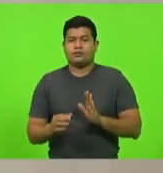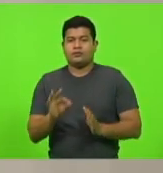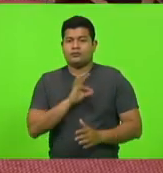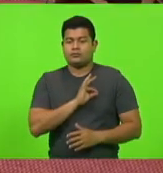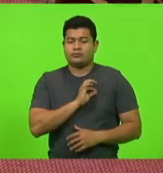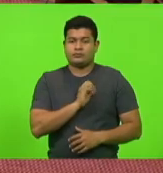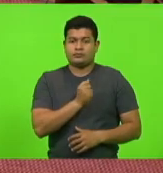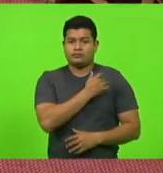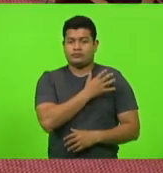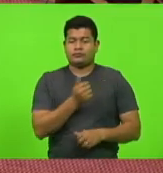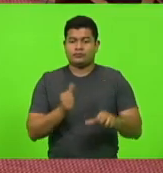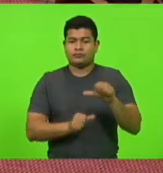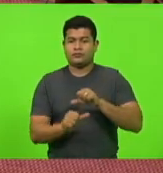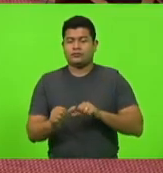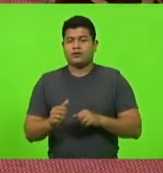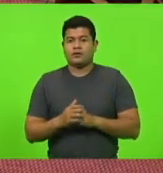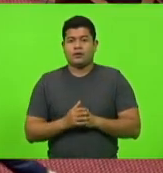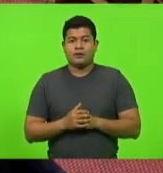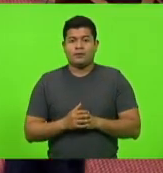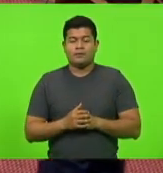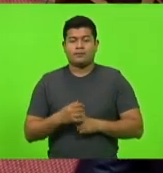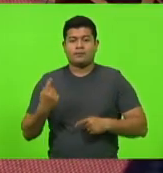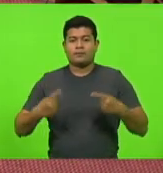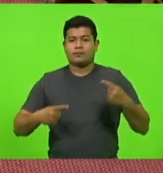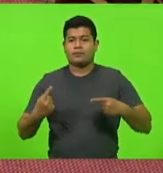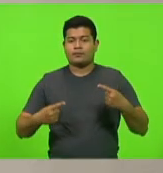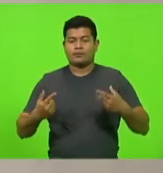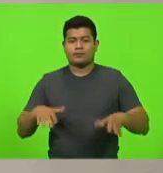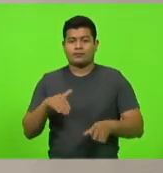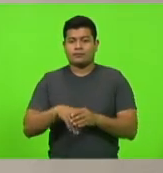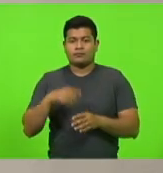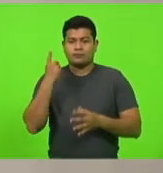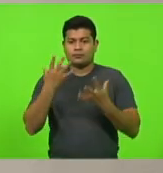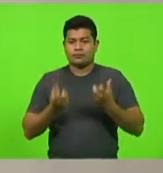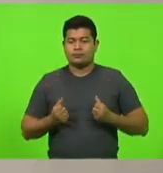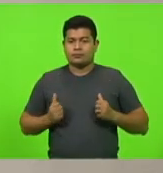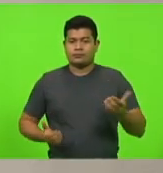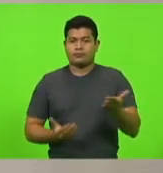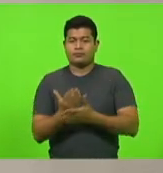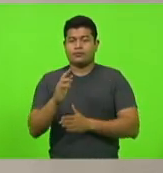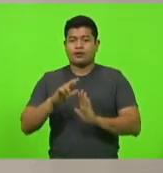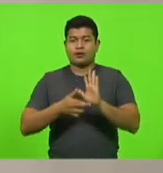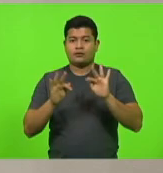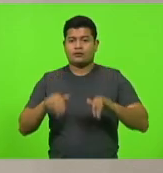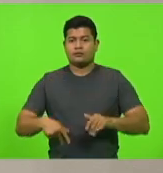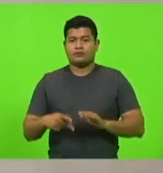como se encontram. Aprovado por unanimidade. Em votação, redação final do